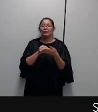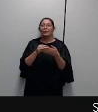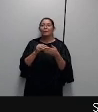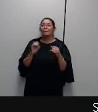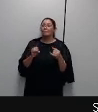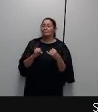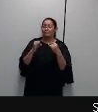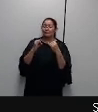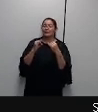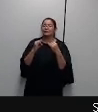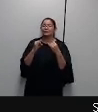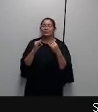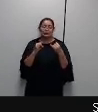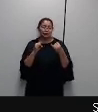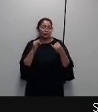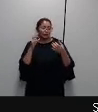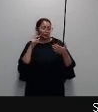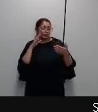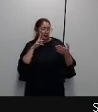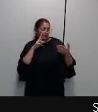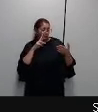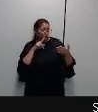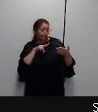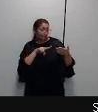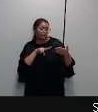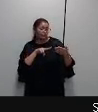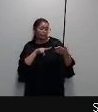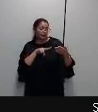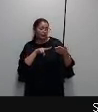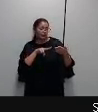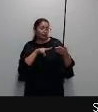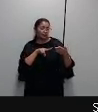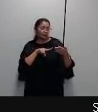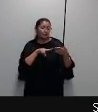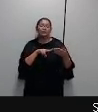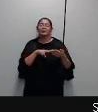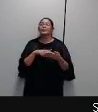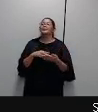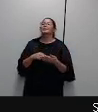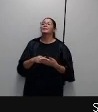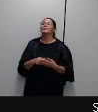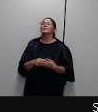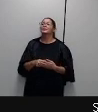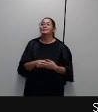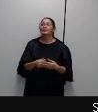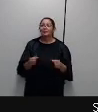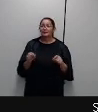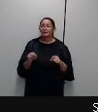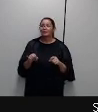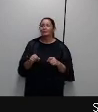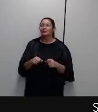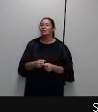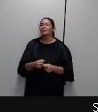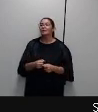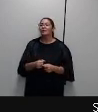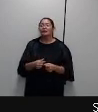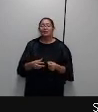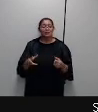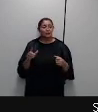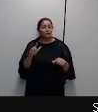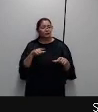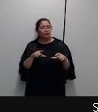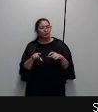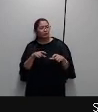alegação de violação ao 47 3 e 4 86 nesse sentido também sinto julgados também aqui